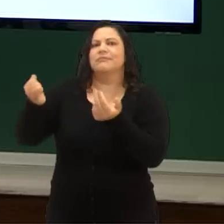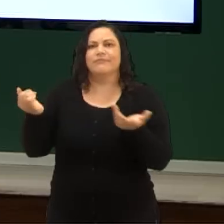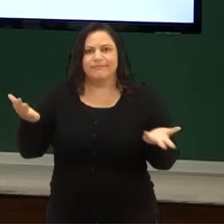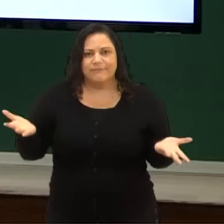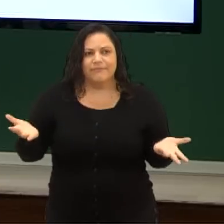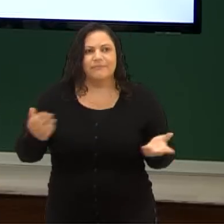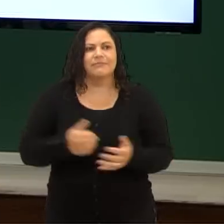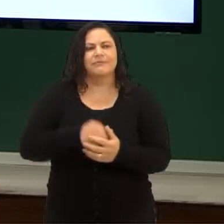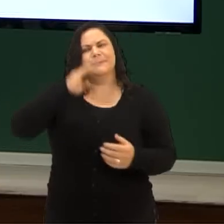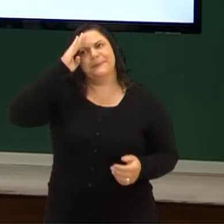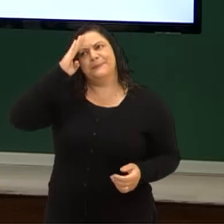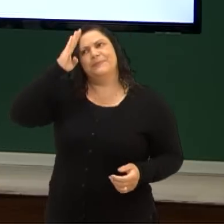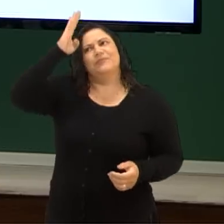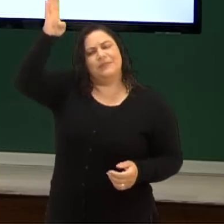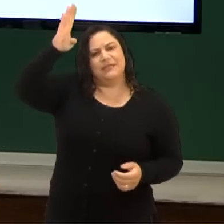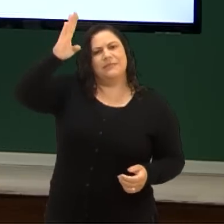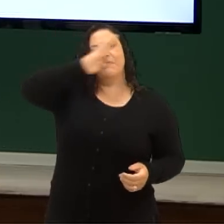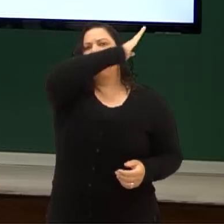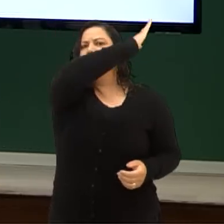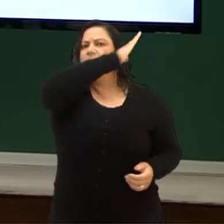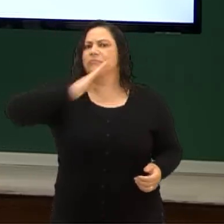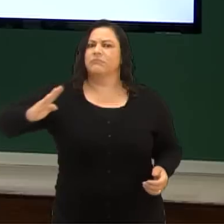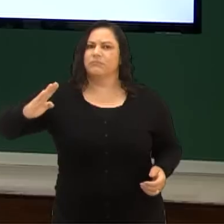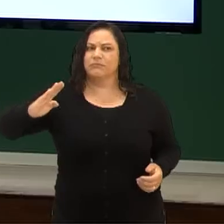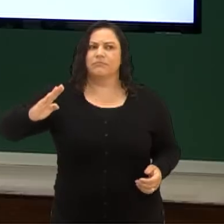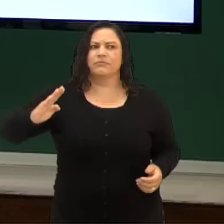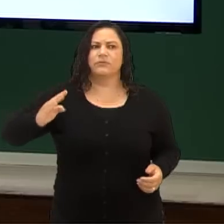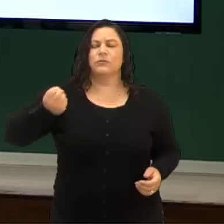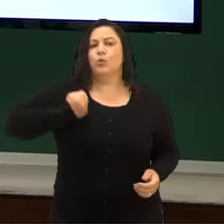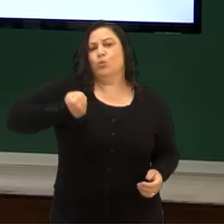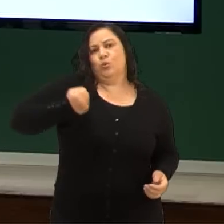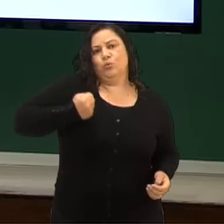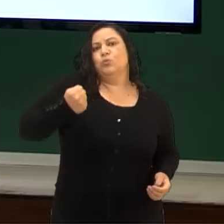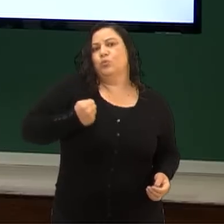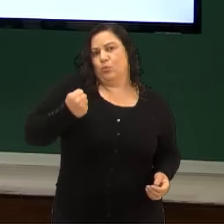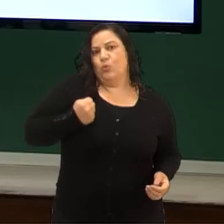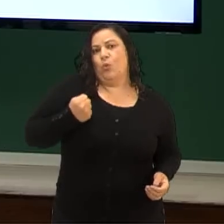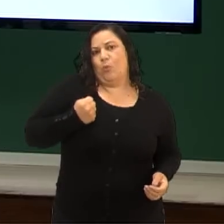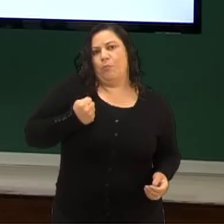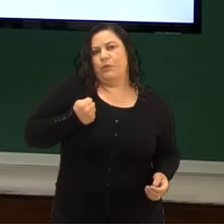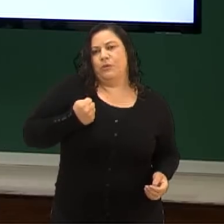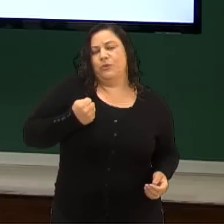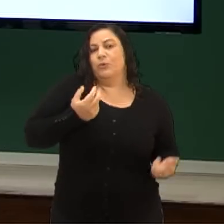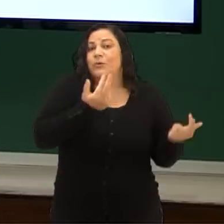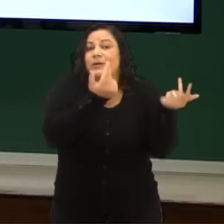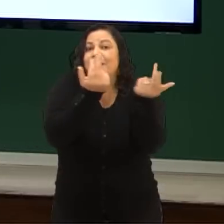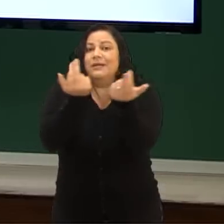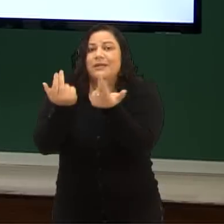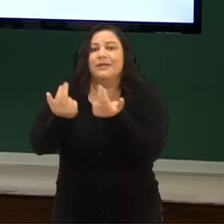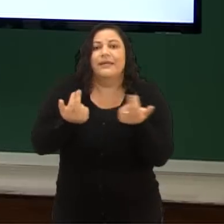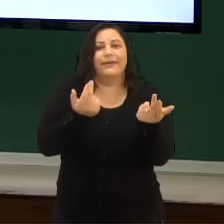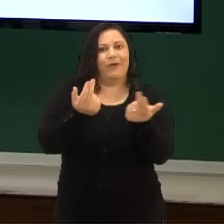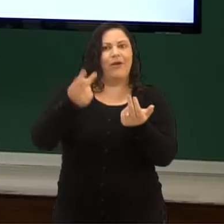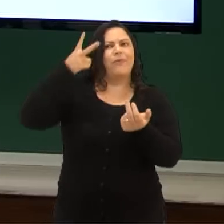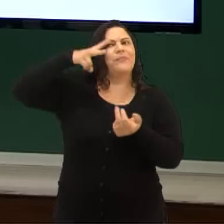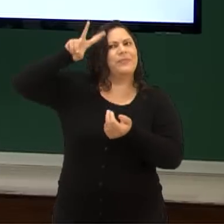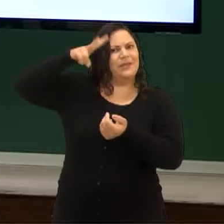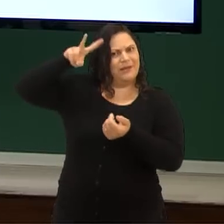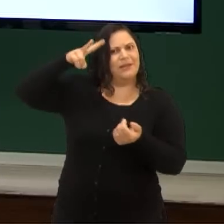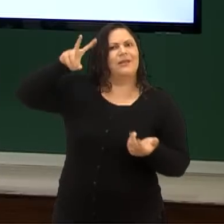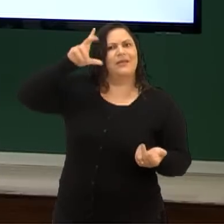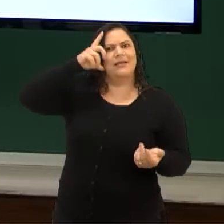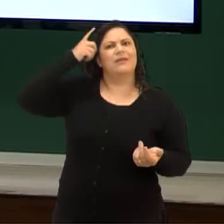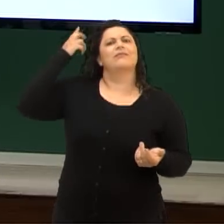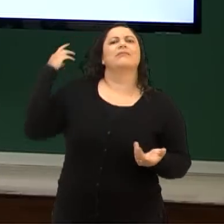diagonal principal, eles têm sempre os mesmos numerozinhos de identificação. Lembra lá da batalha naval?